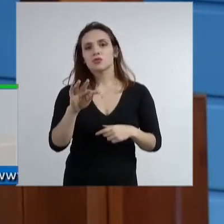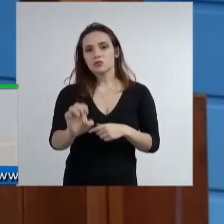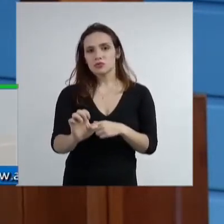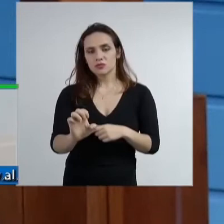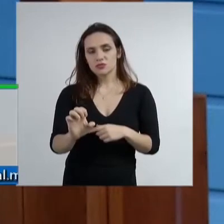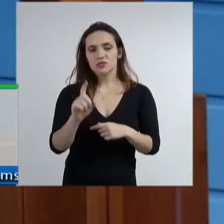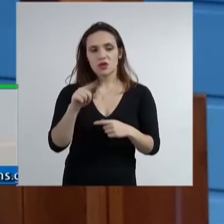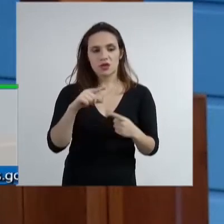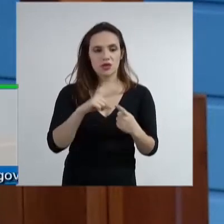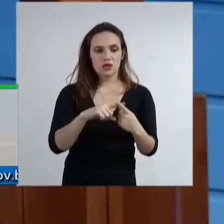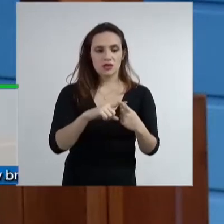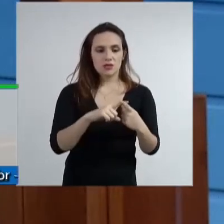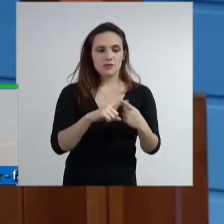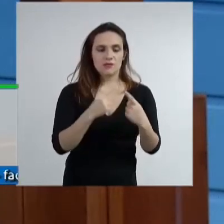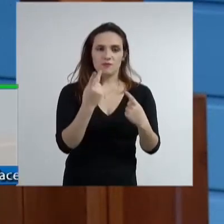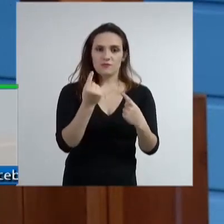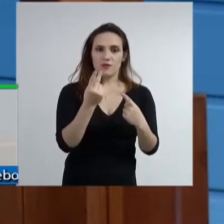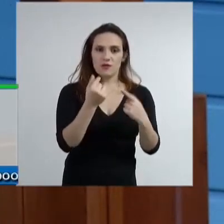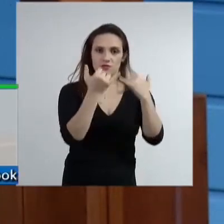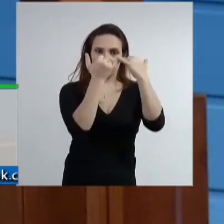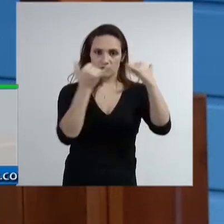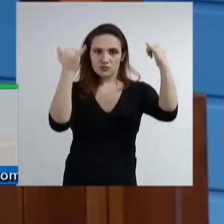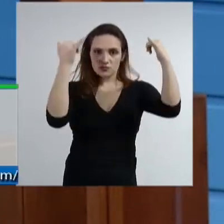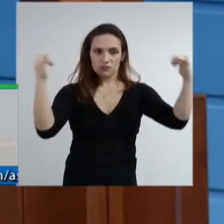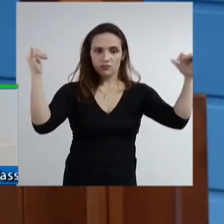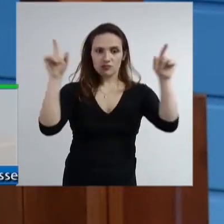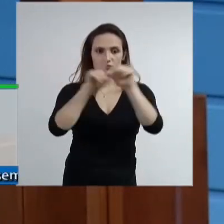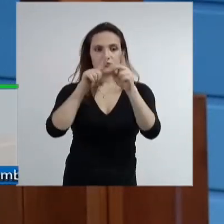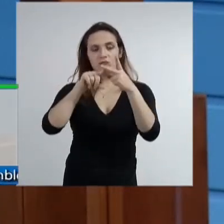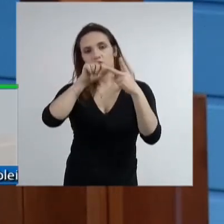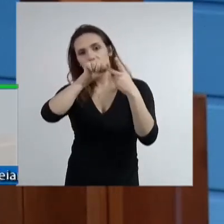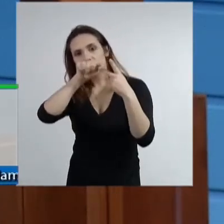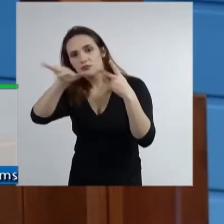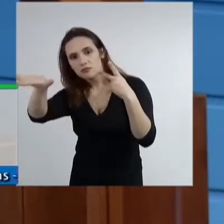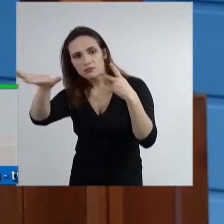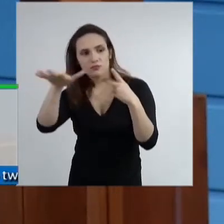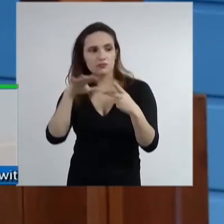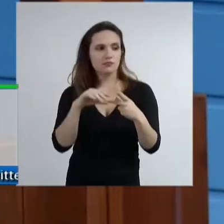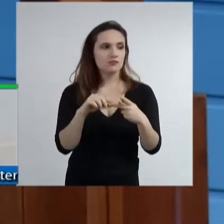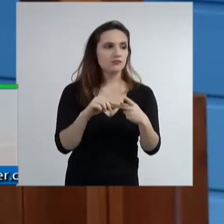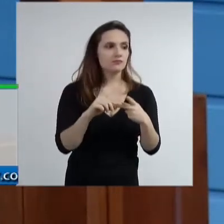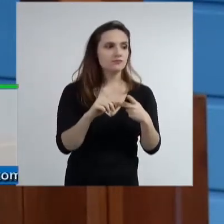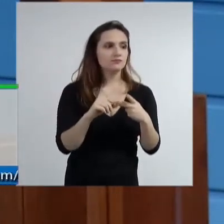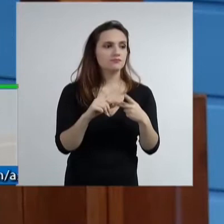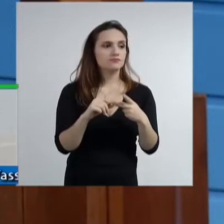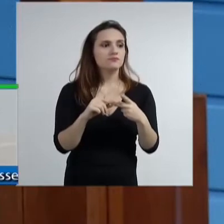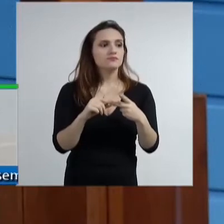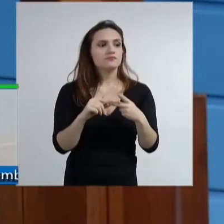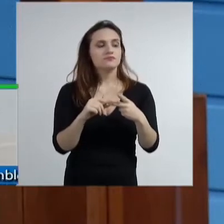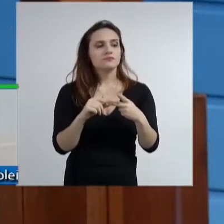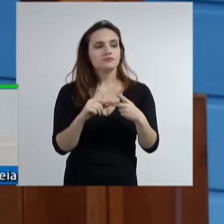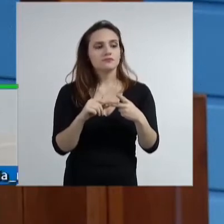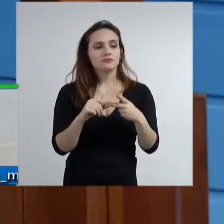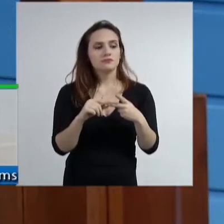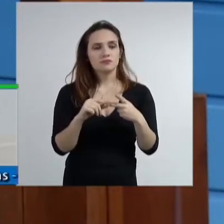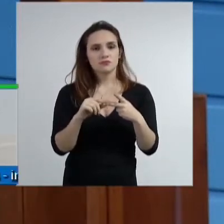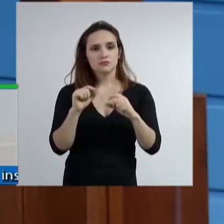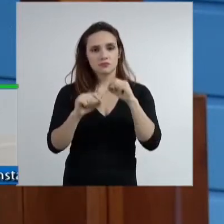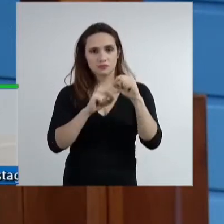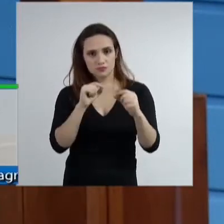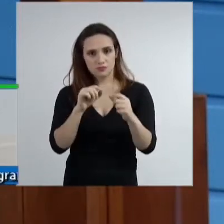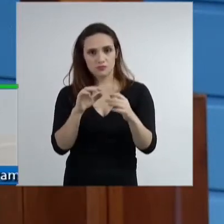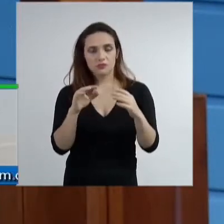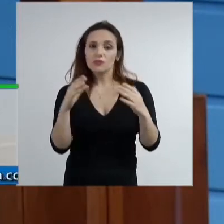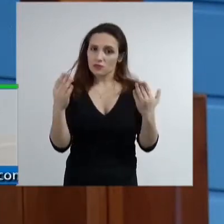de transmissão e é a tarifa de distribuição. A tarifa de distribuição, e eu fui estudar o regime